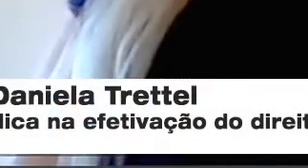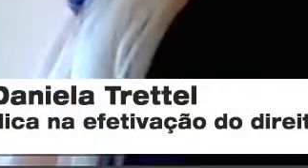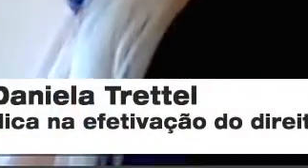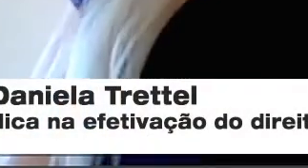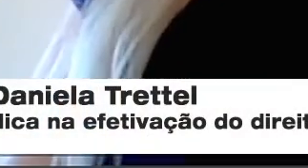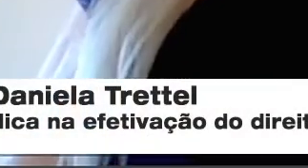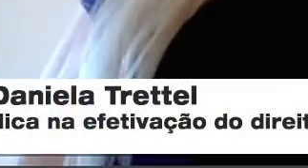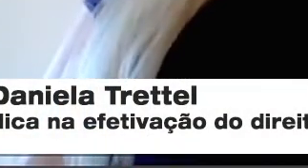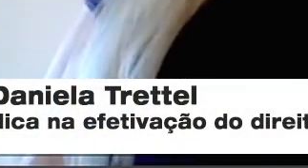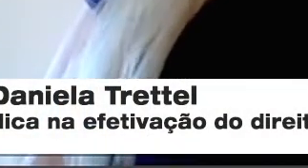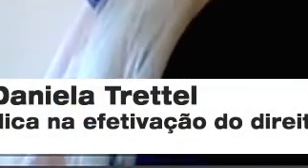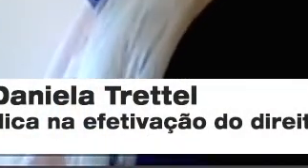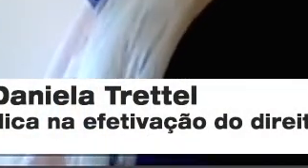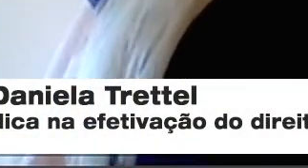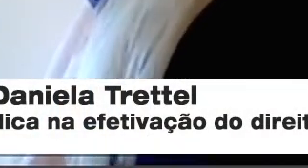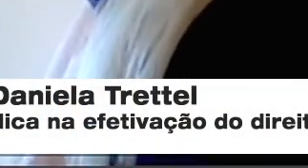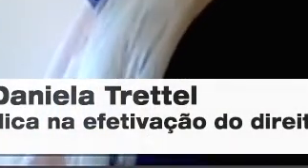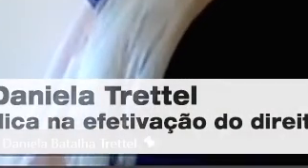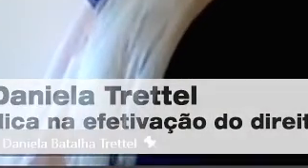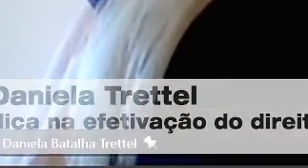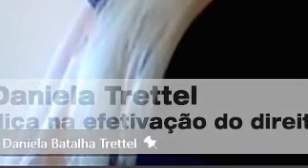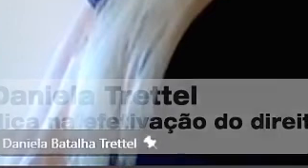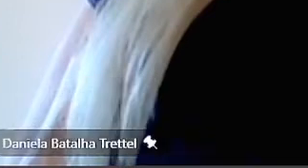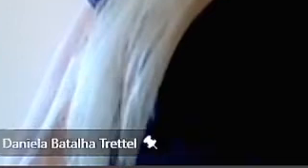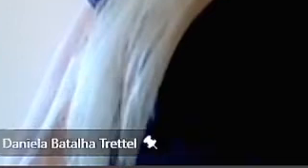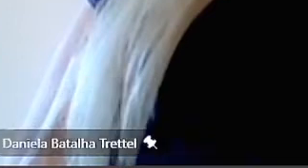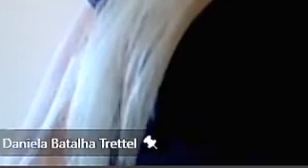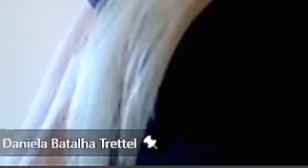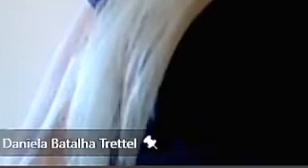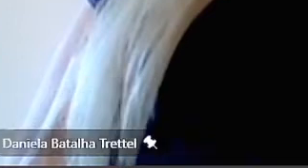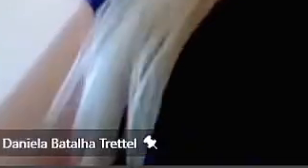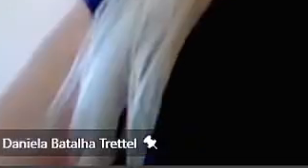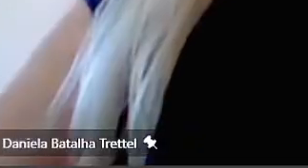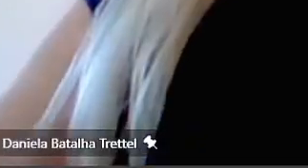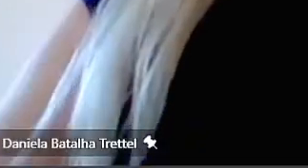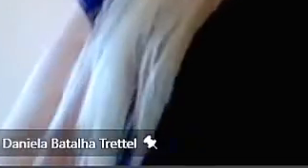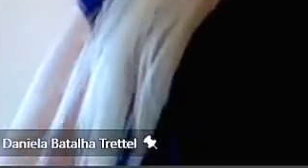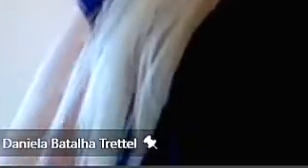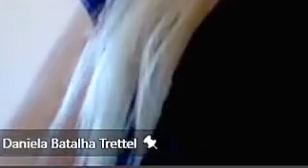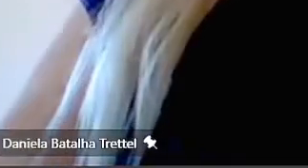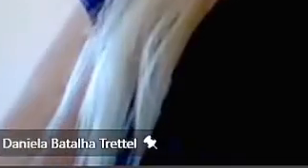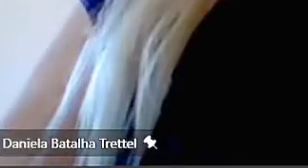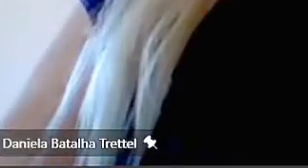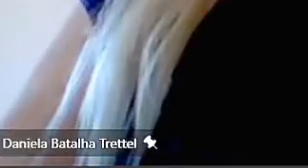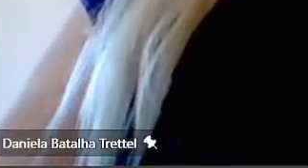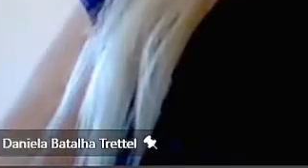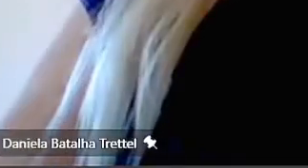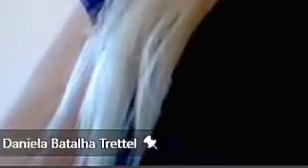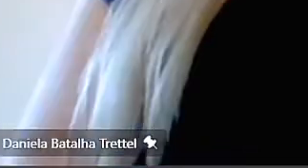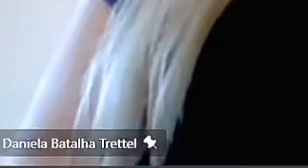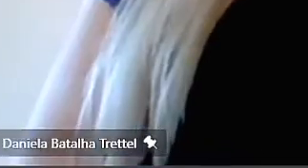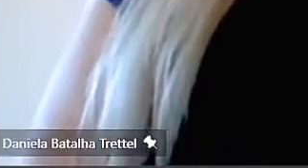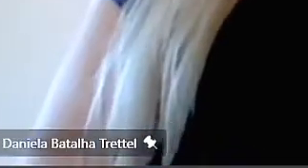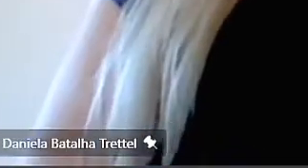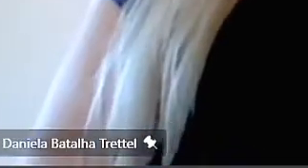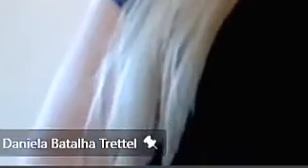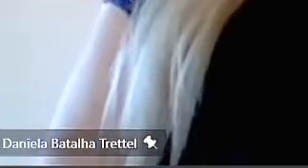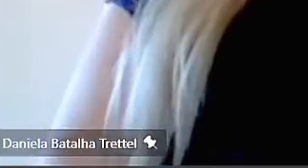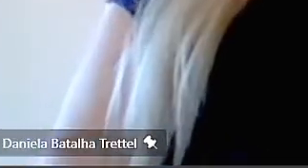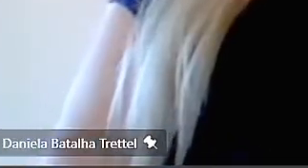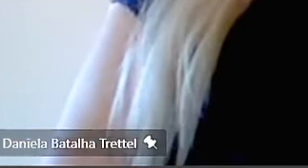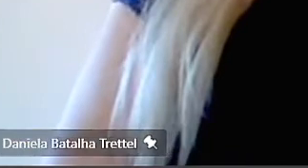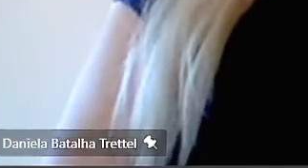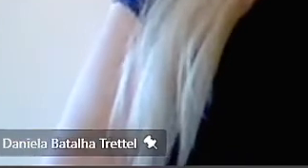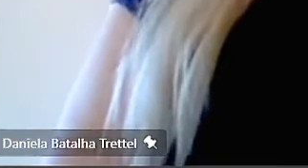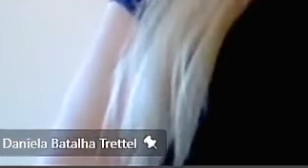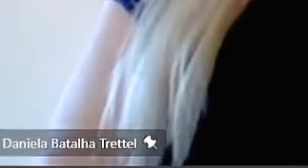dele eu também cumprimento as demais escolas jurídicas e centros de estudos. Gostaria de cumprimentar também os